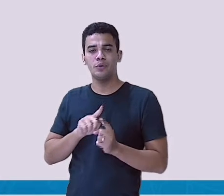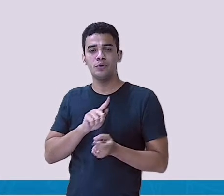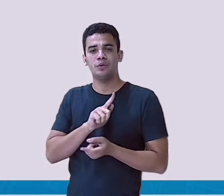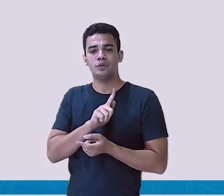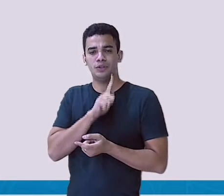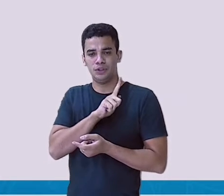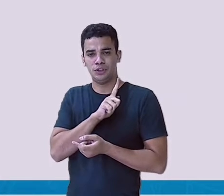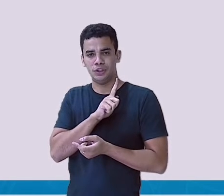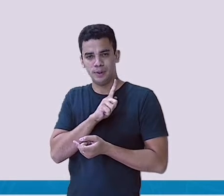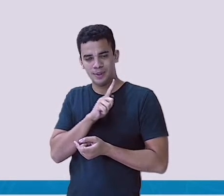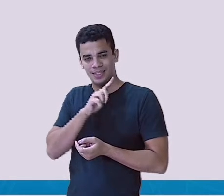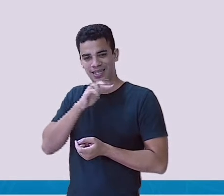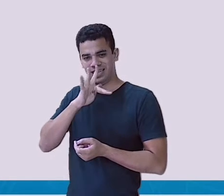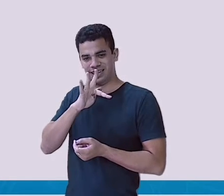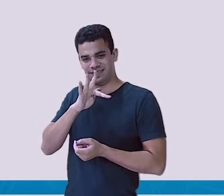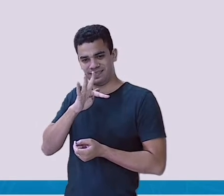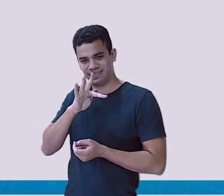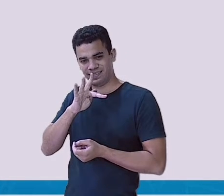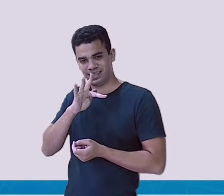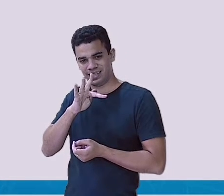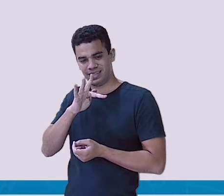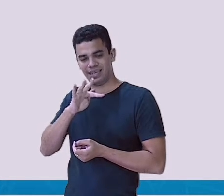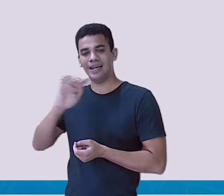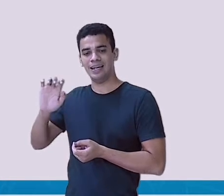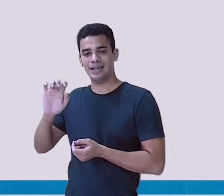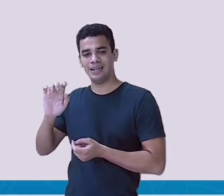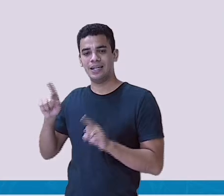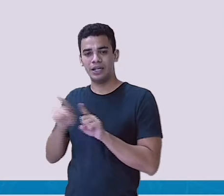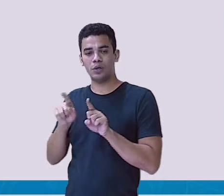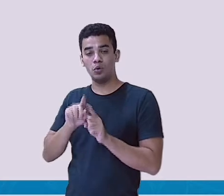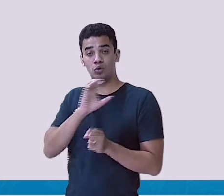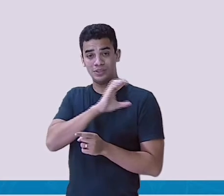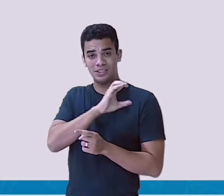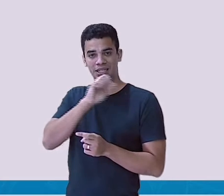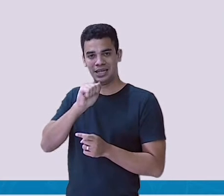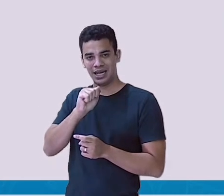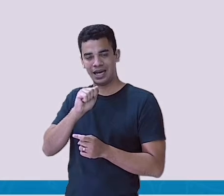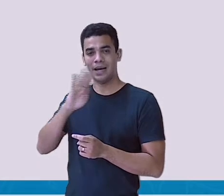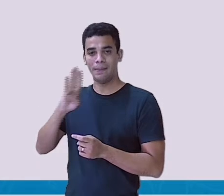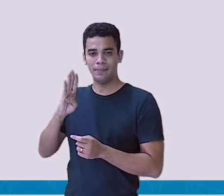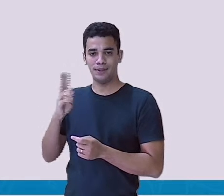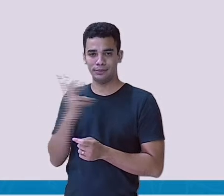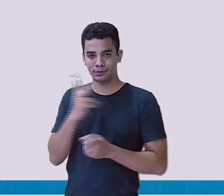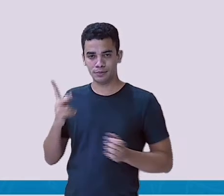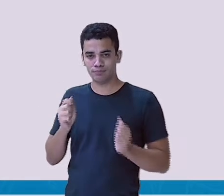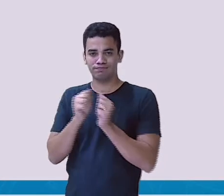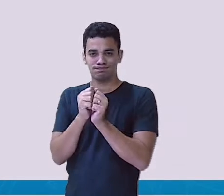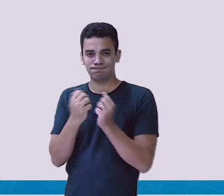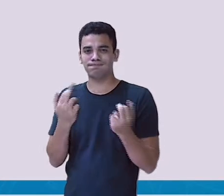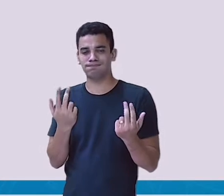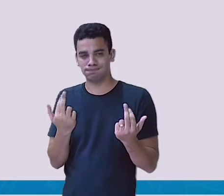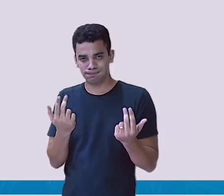congruente ao ângulo CAB. Vou colocar aqui o lado